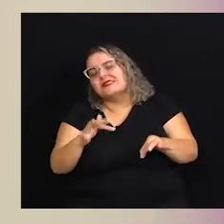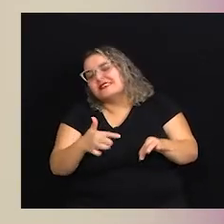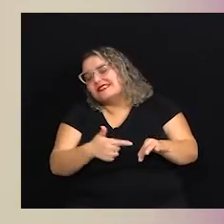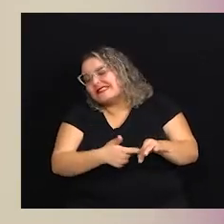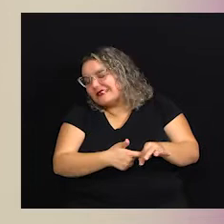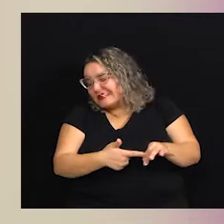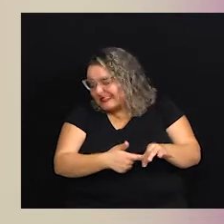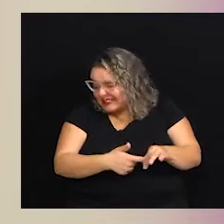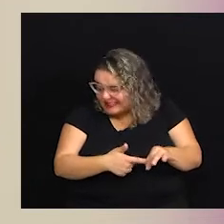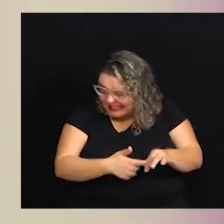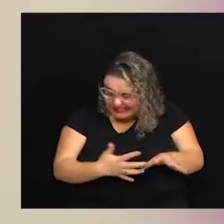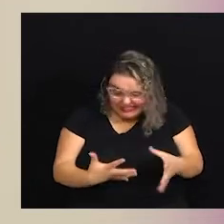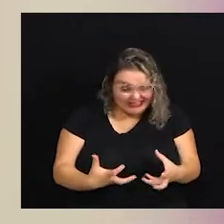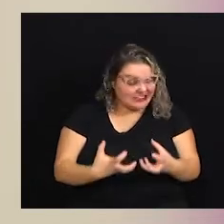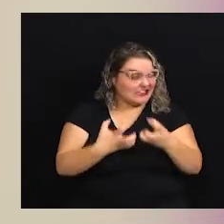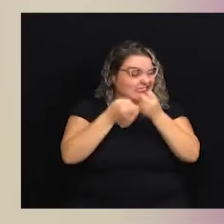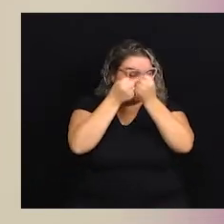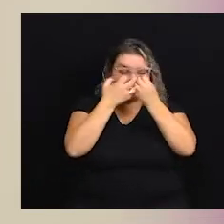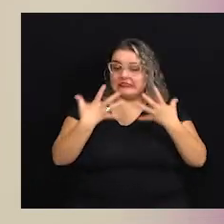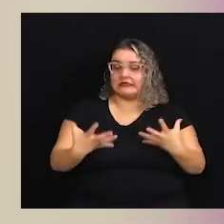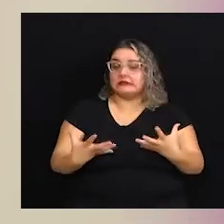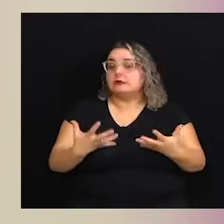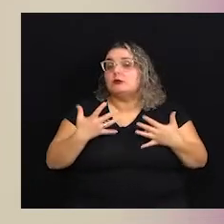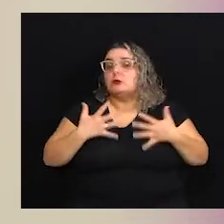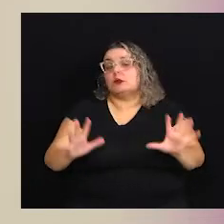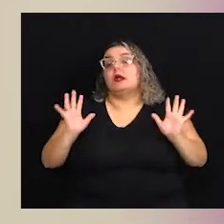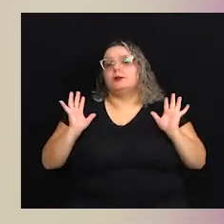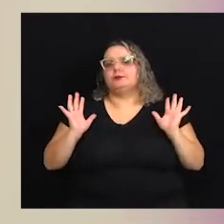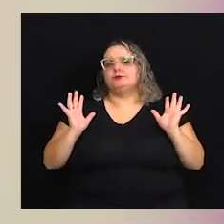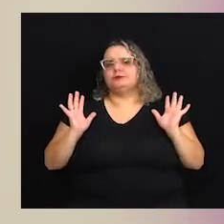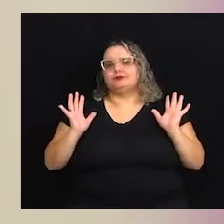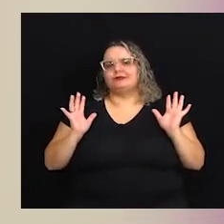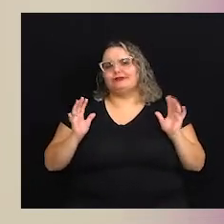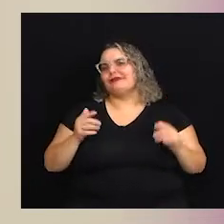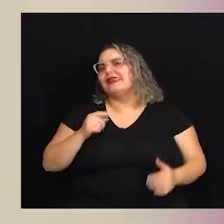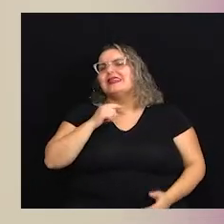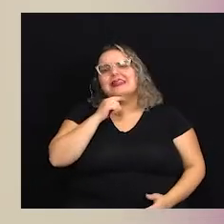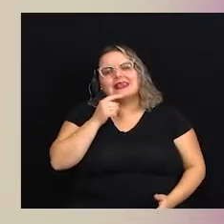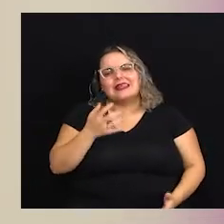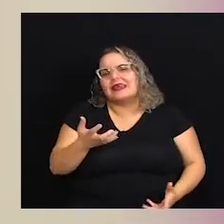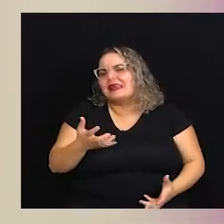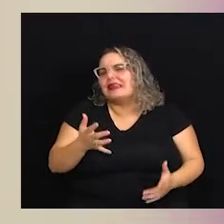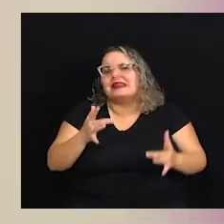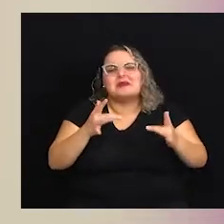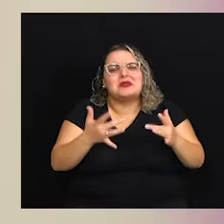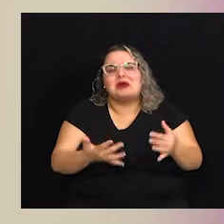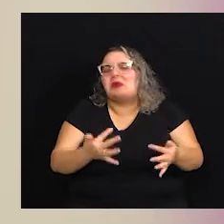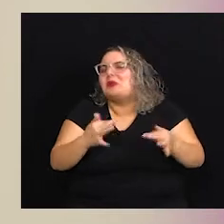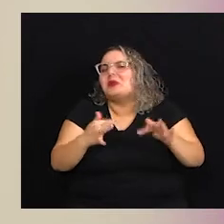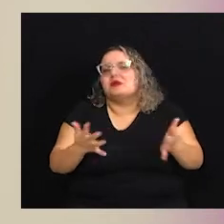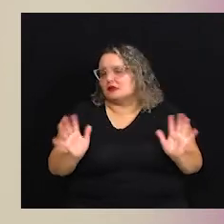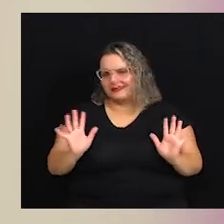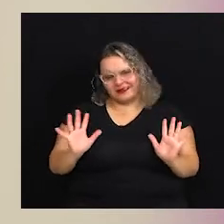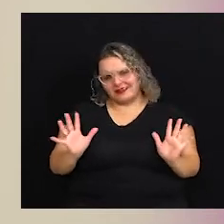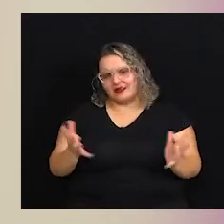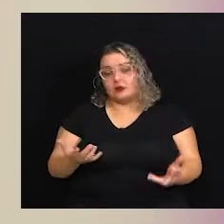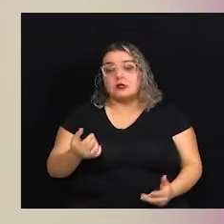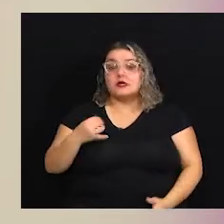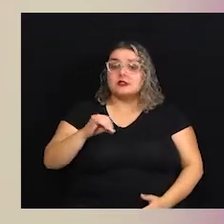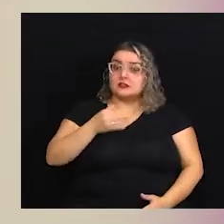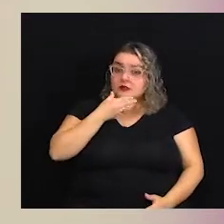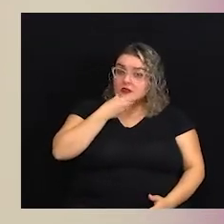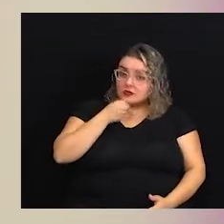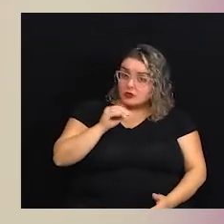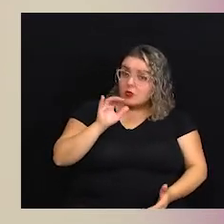relação sexual, isso vai retrair a mulher, porque nenhuma mulher quer namorar com dor ou sem libido. Então, se o homem